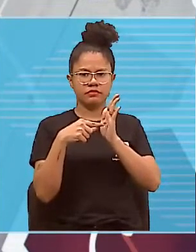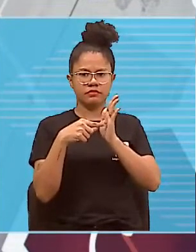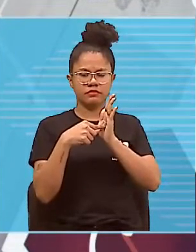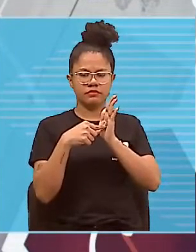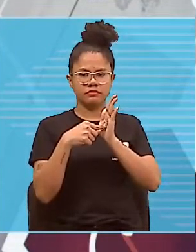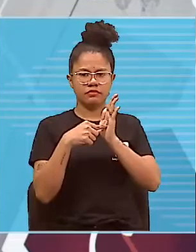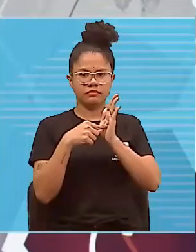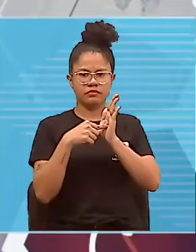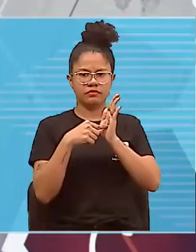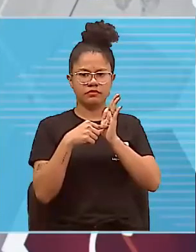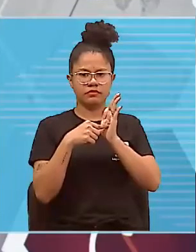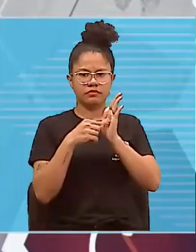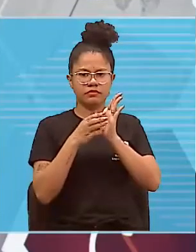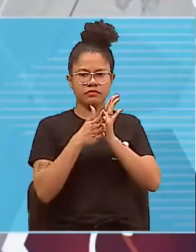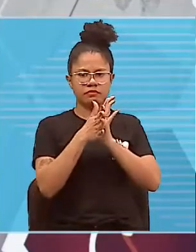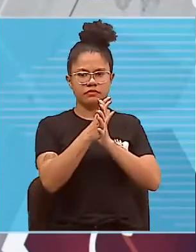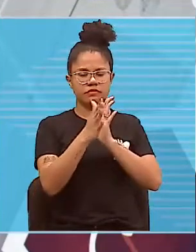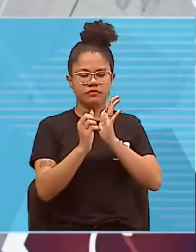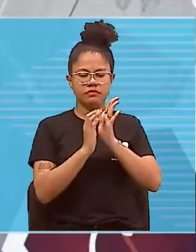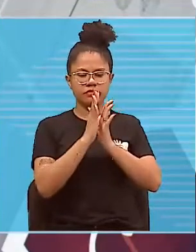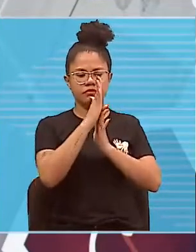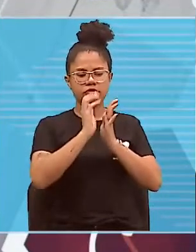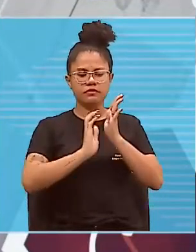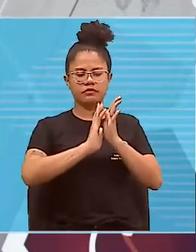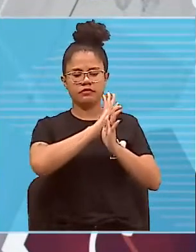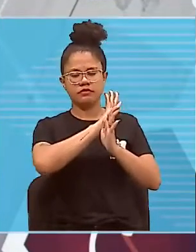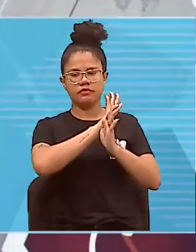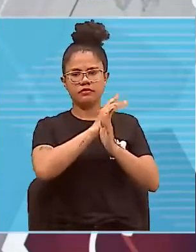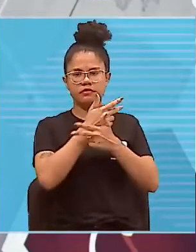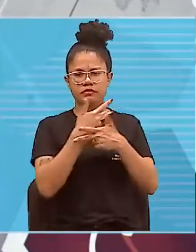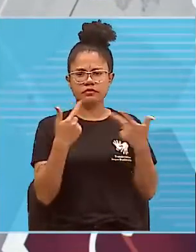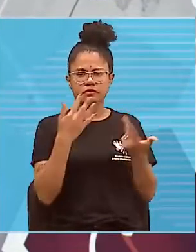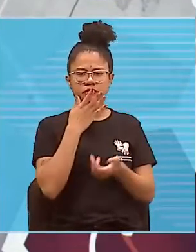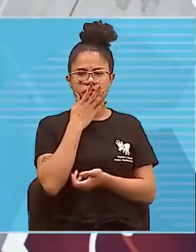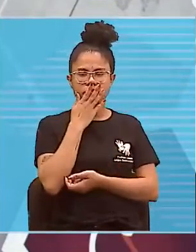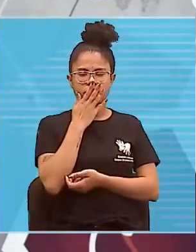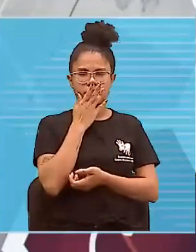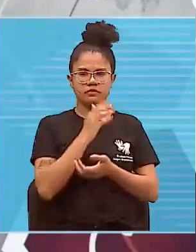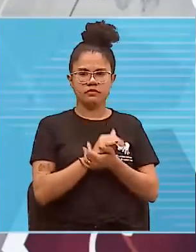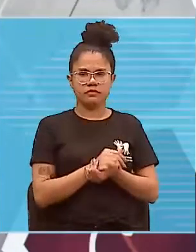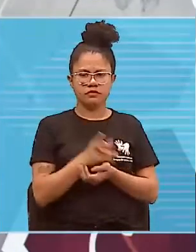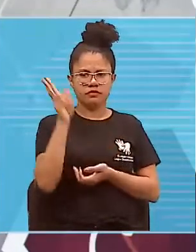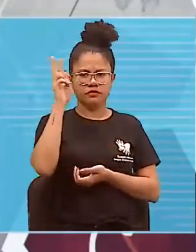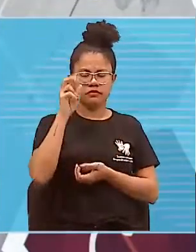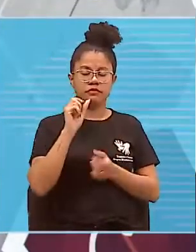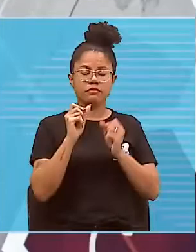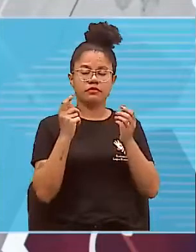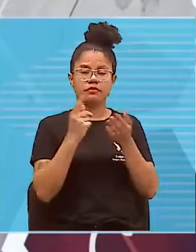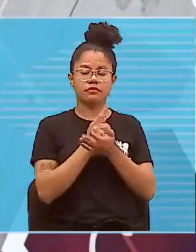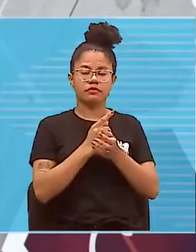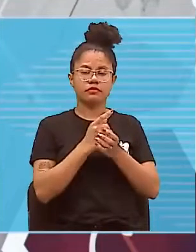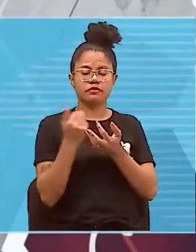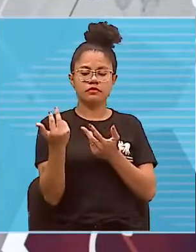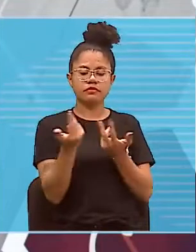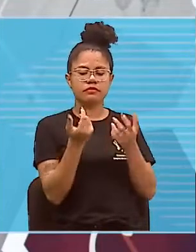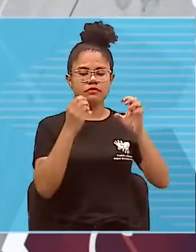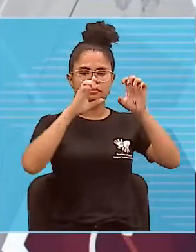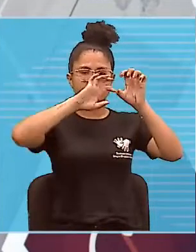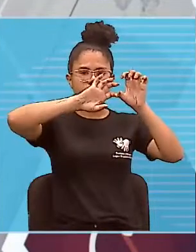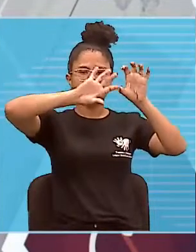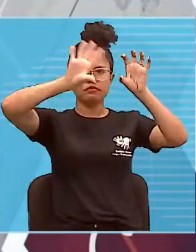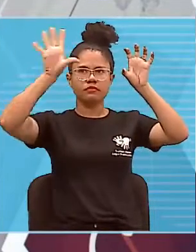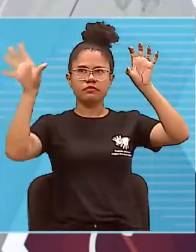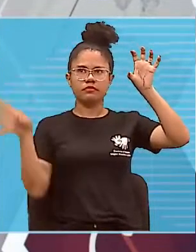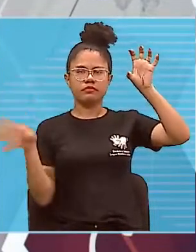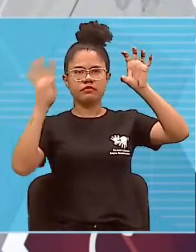separações em diversas cores semelhante ao que acontece no arco-íris Tá